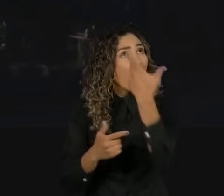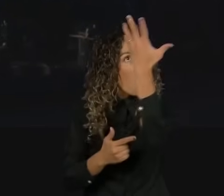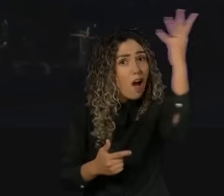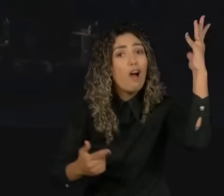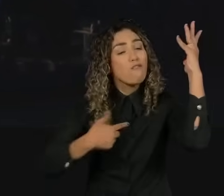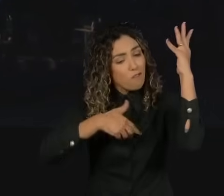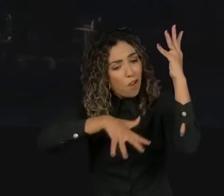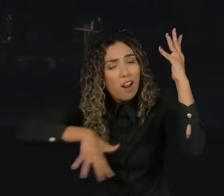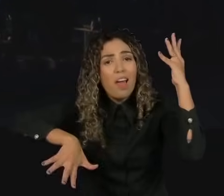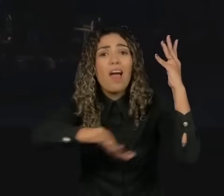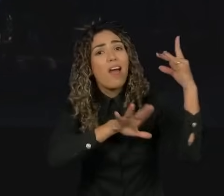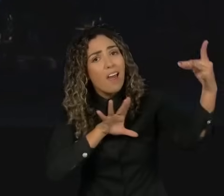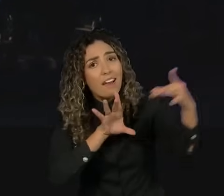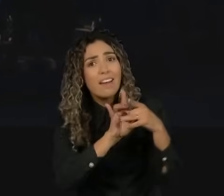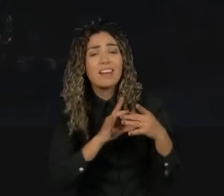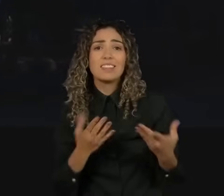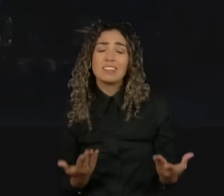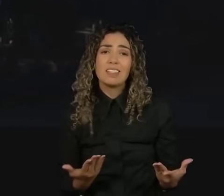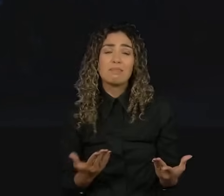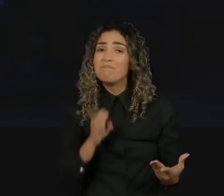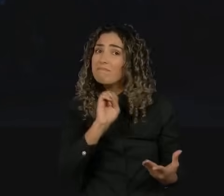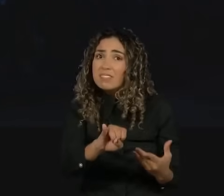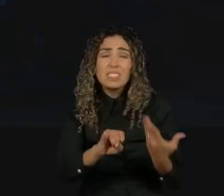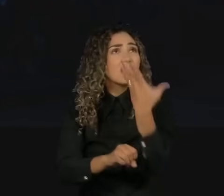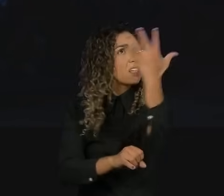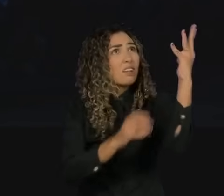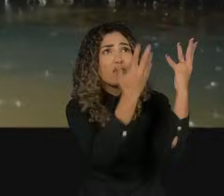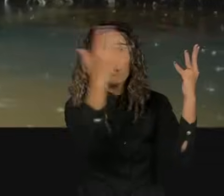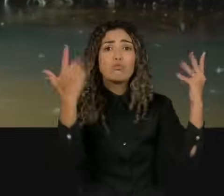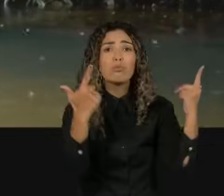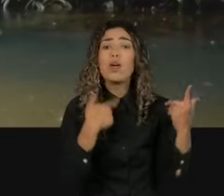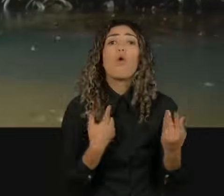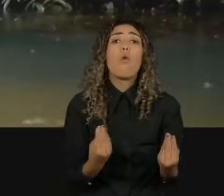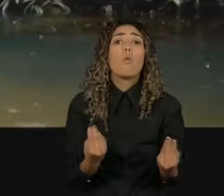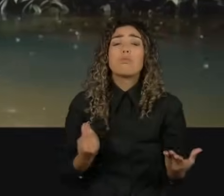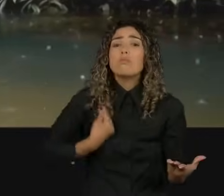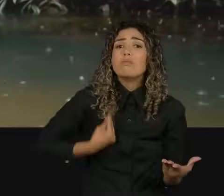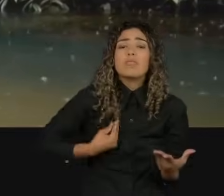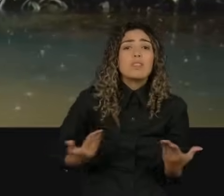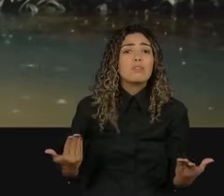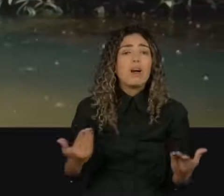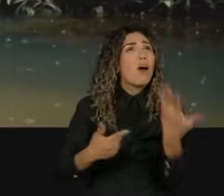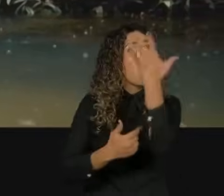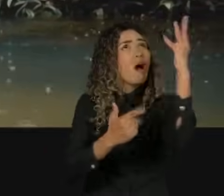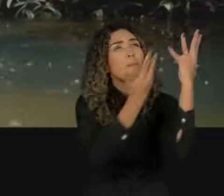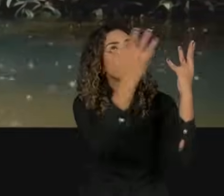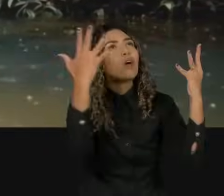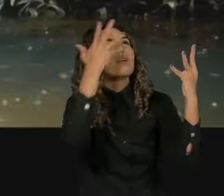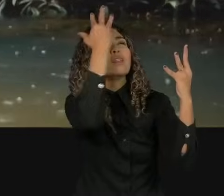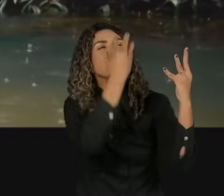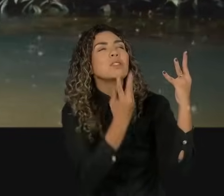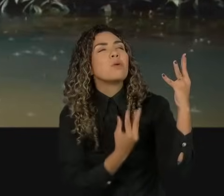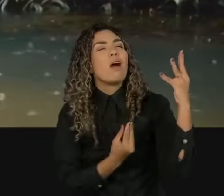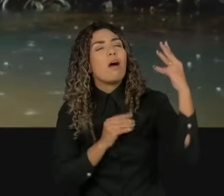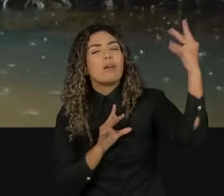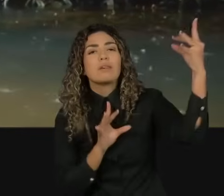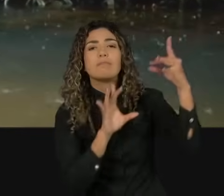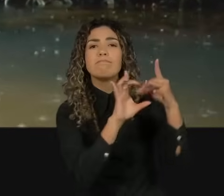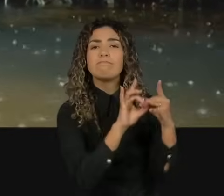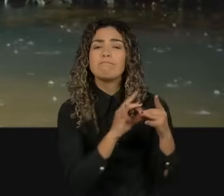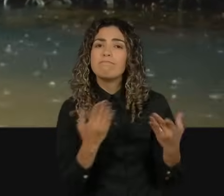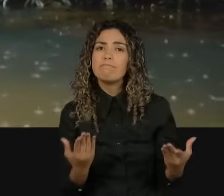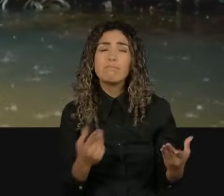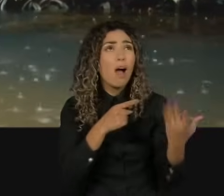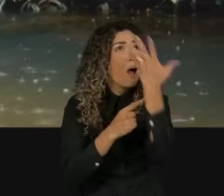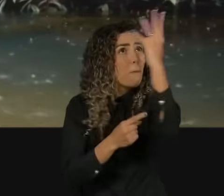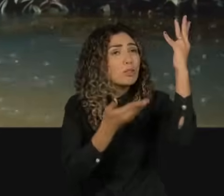dela que a gente consegue exercer a nossa espiritualidade. Então a Amazônia é vida, principalmente nesse momento tão importante